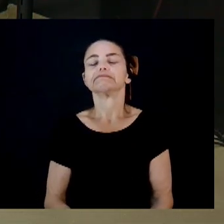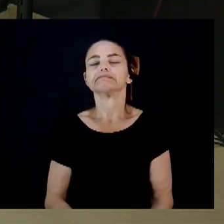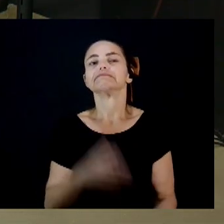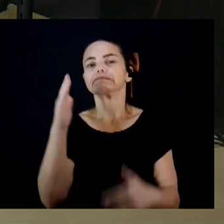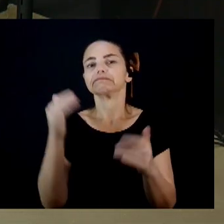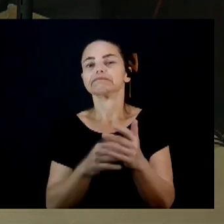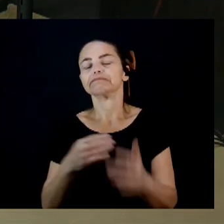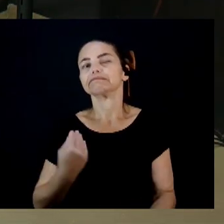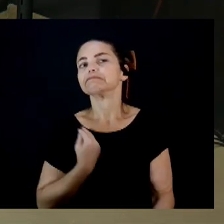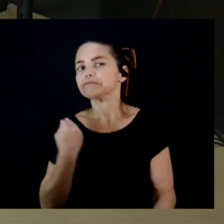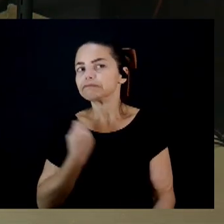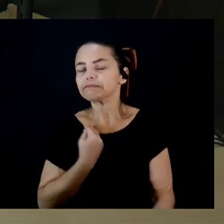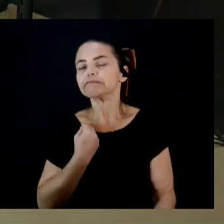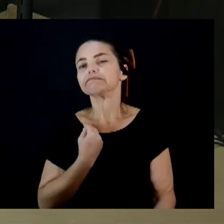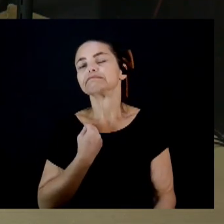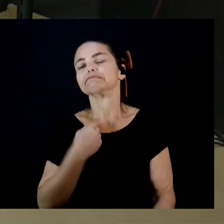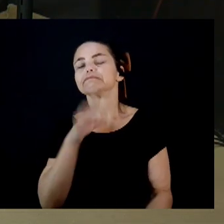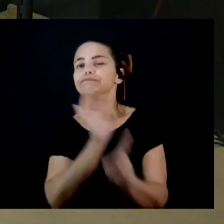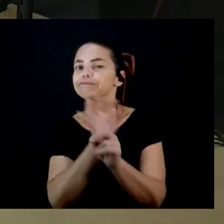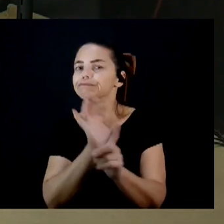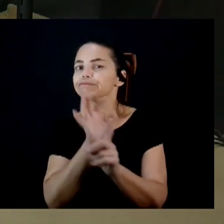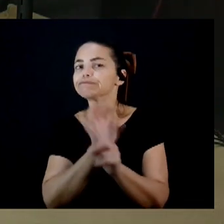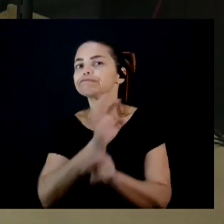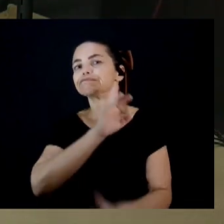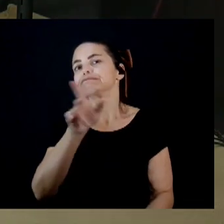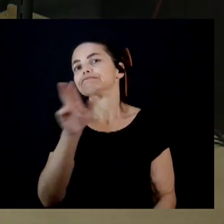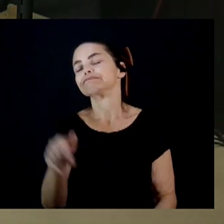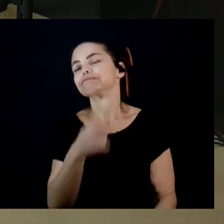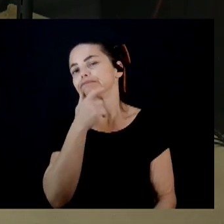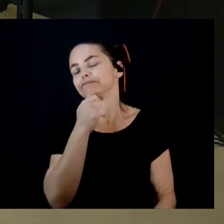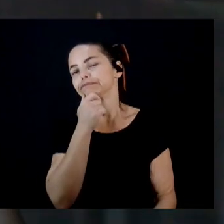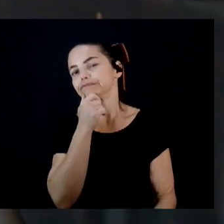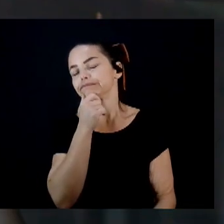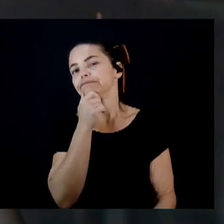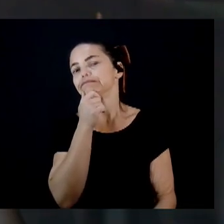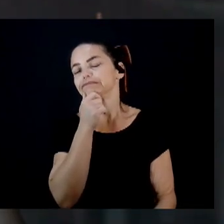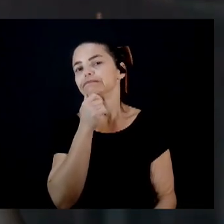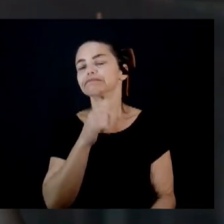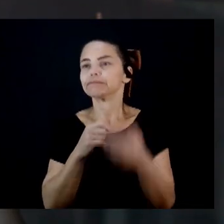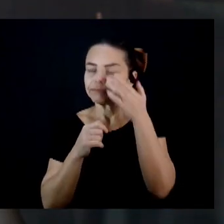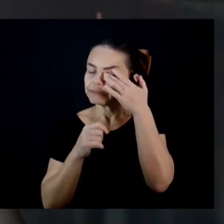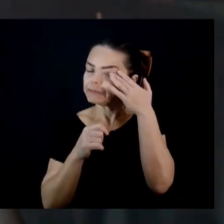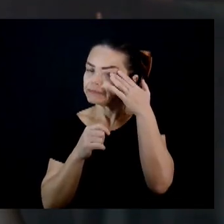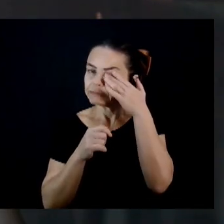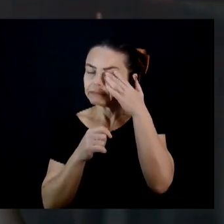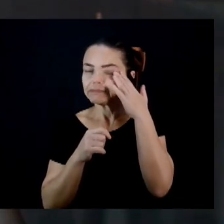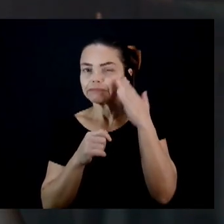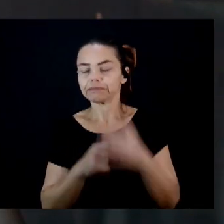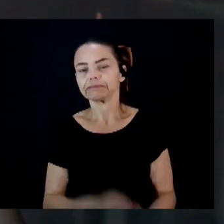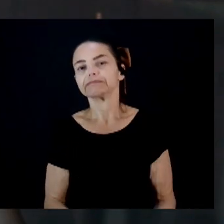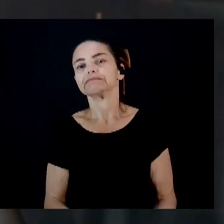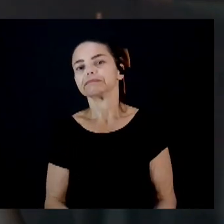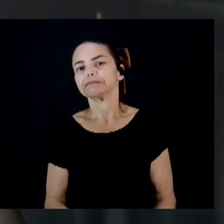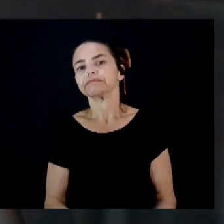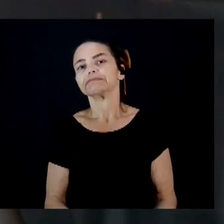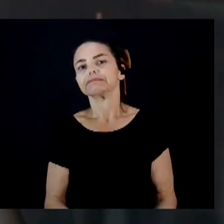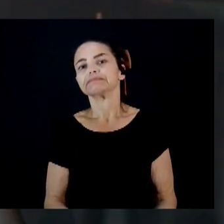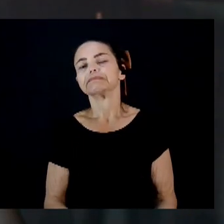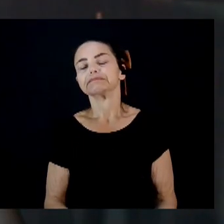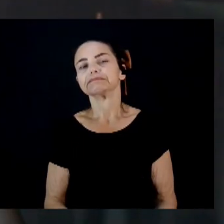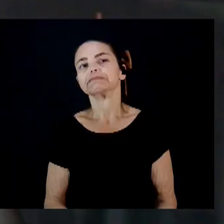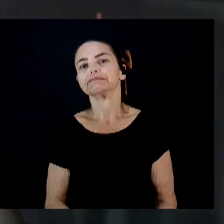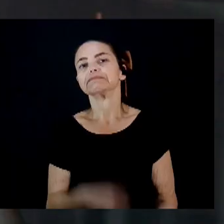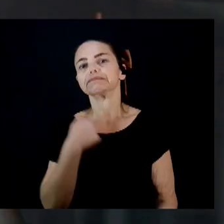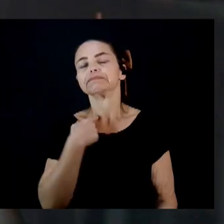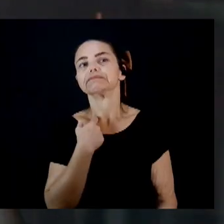vivenciando pressões diferentes, e para o homem é essa, né? Essa coisa meio maquinária, essa coisa meio até